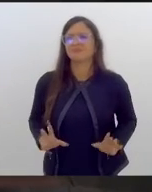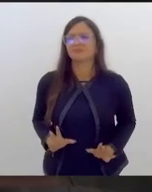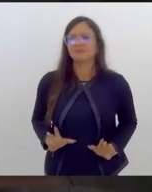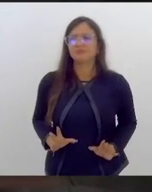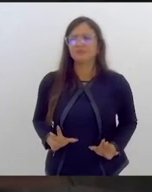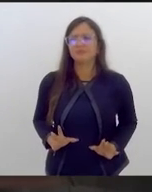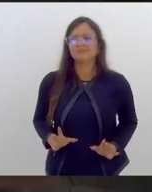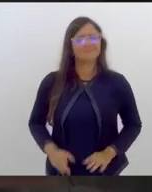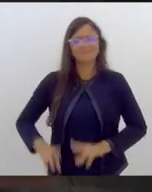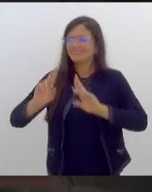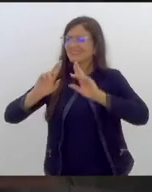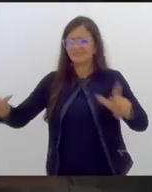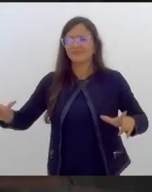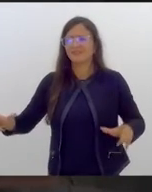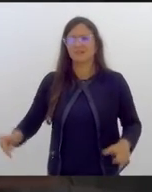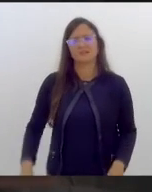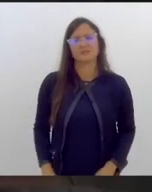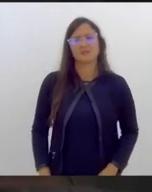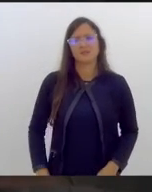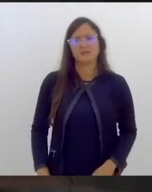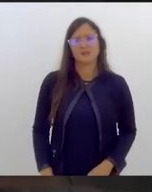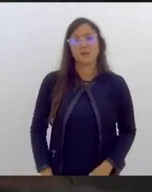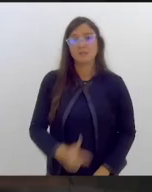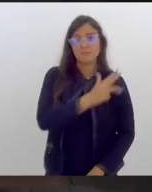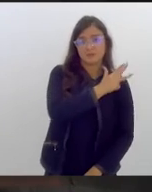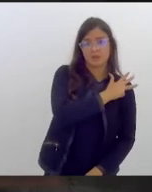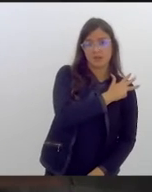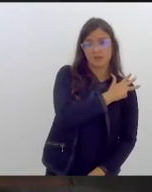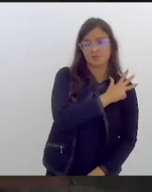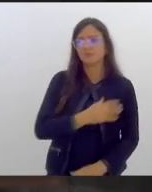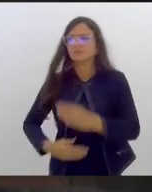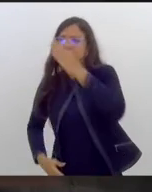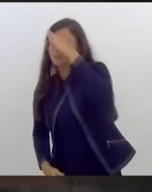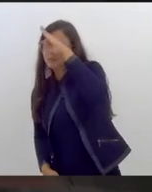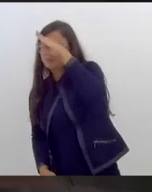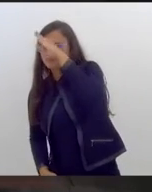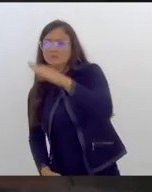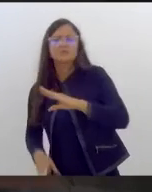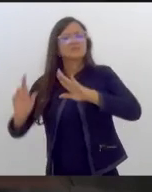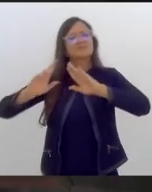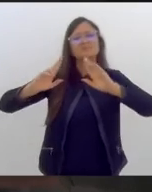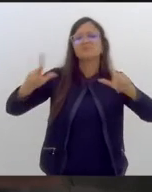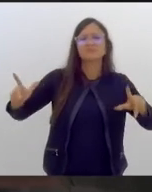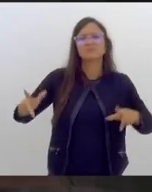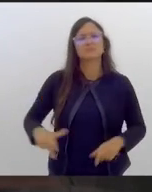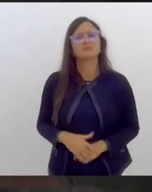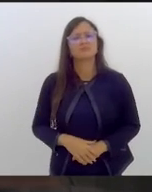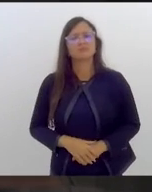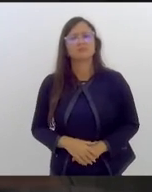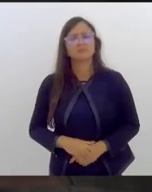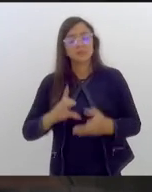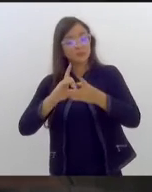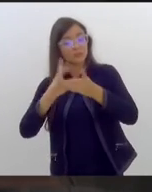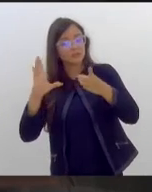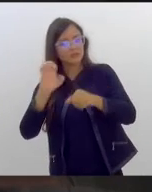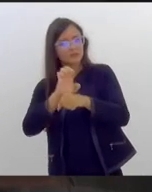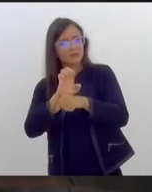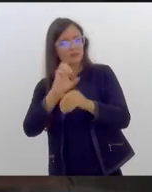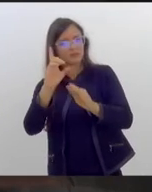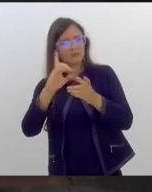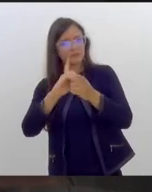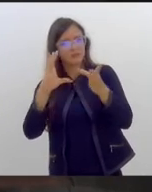antípodas as formas como bolsonaro e Lula lidam com a democracia e com estado democrático direito se isso é importante para você